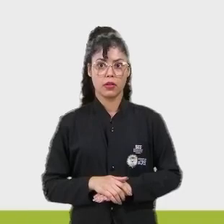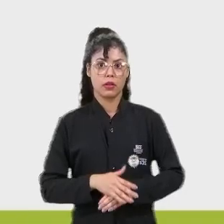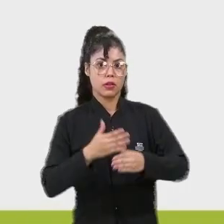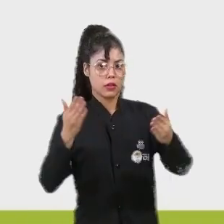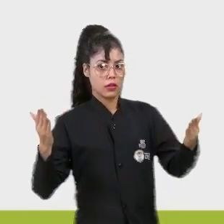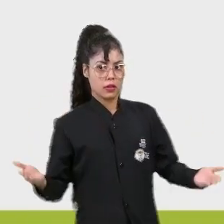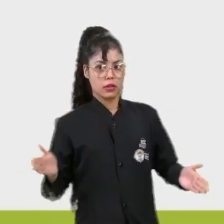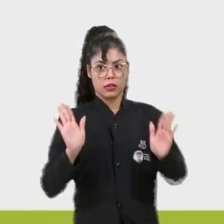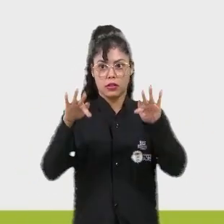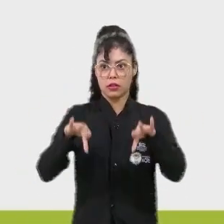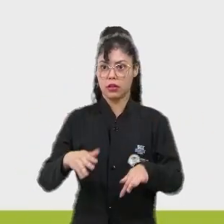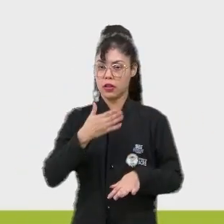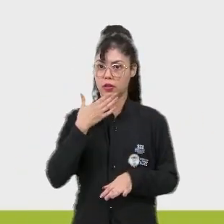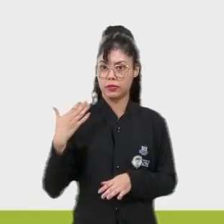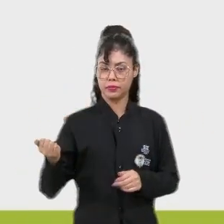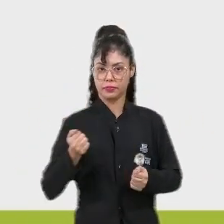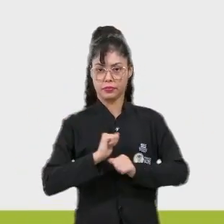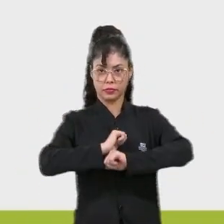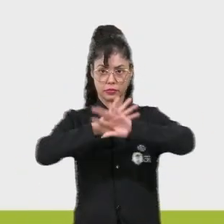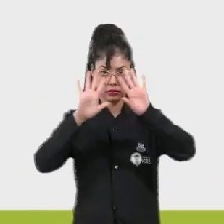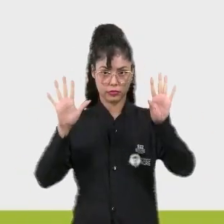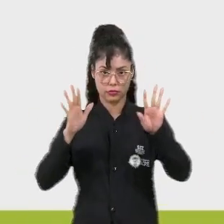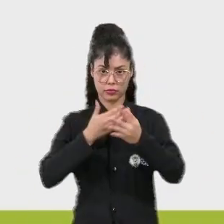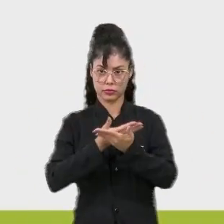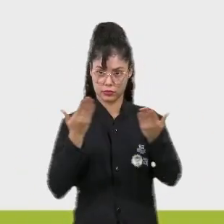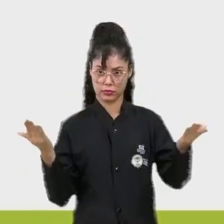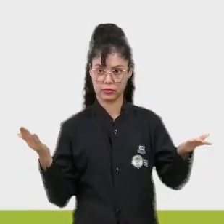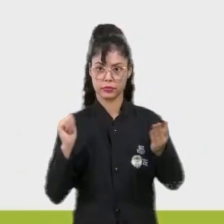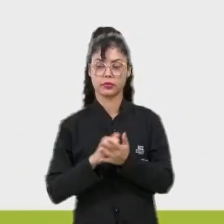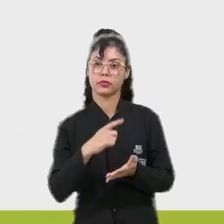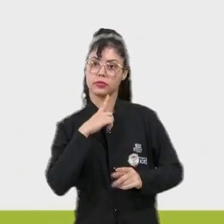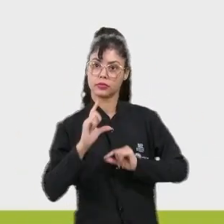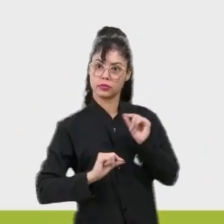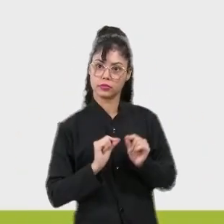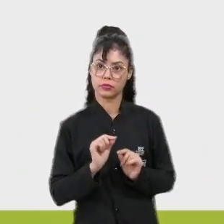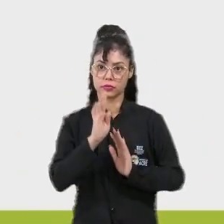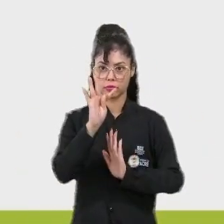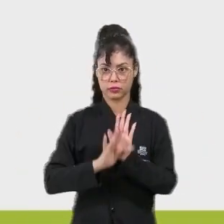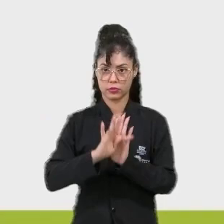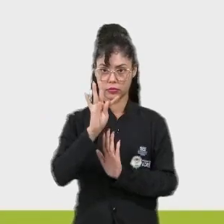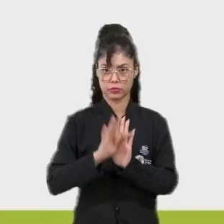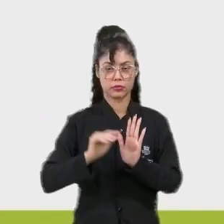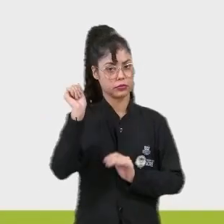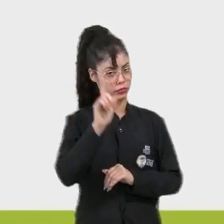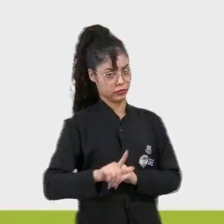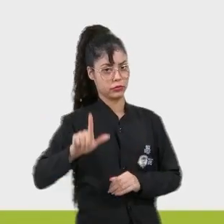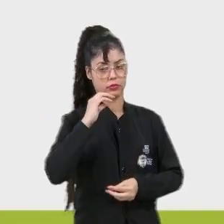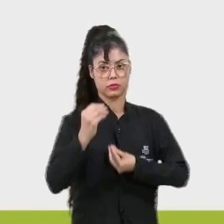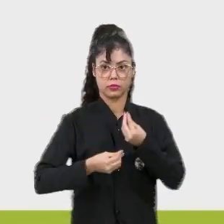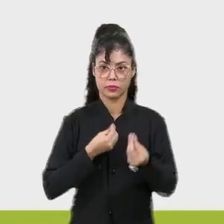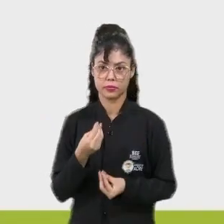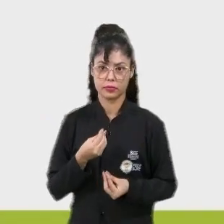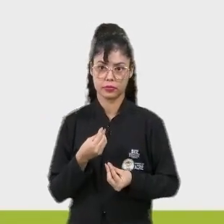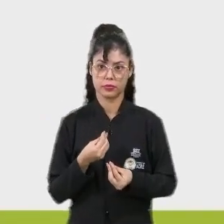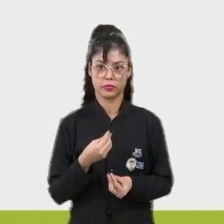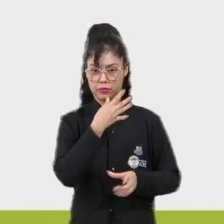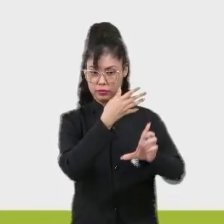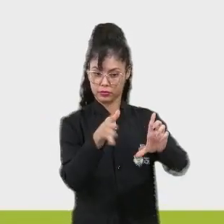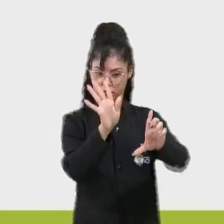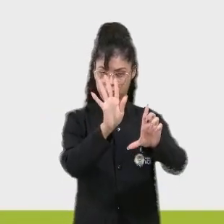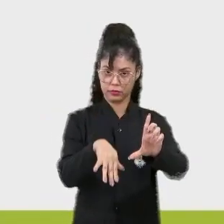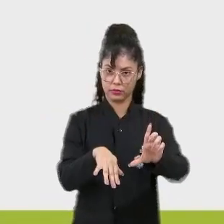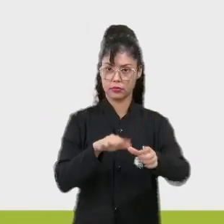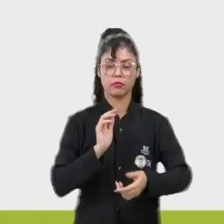Pessoal, para ficar aí mais claro para vocês, nós temos o texto literário como sendo esse tabuleiro aí